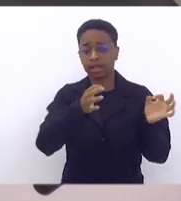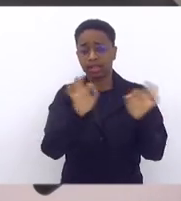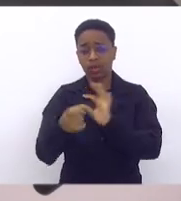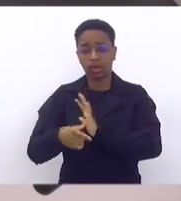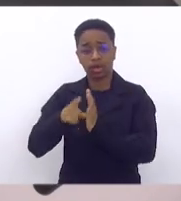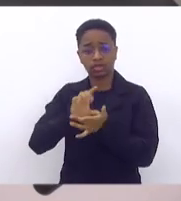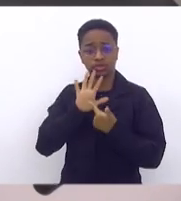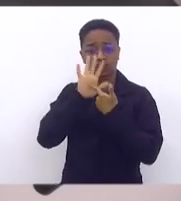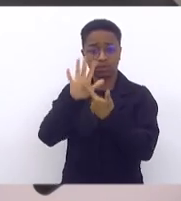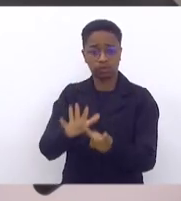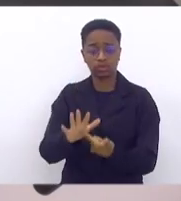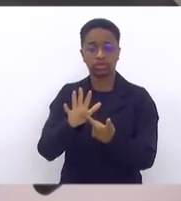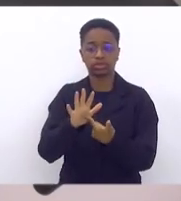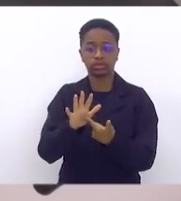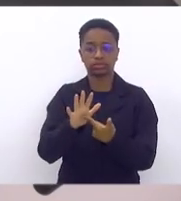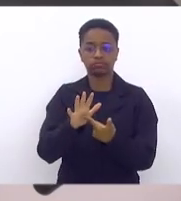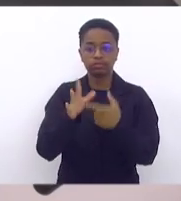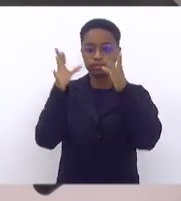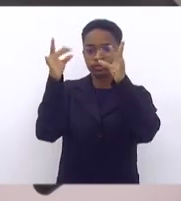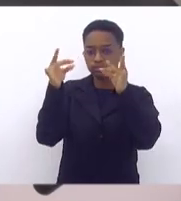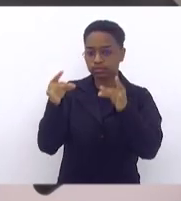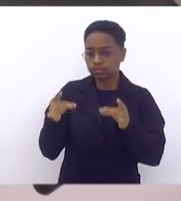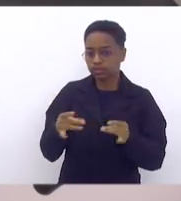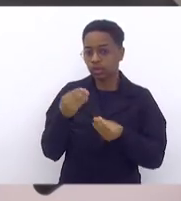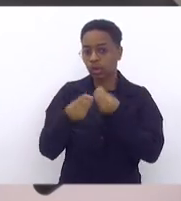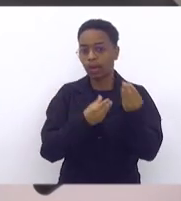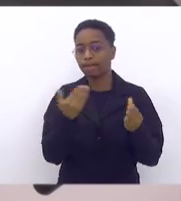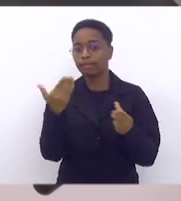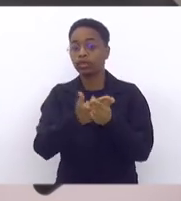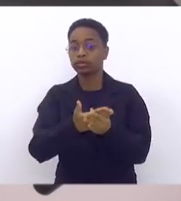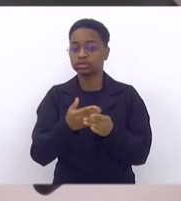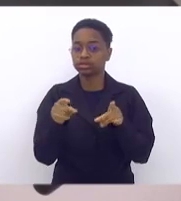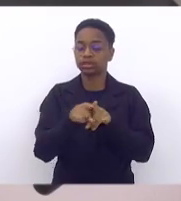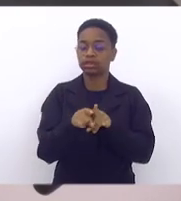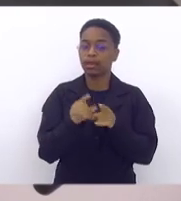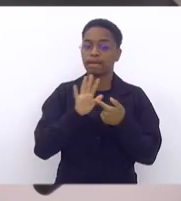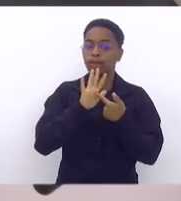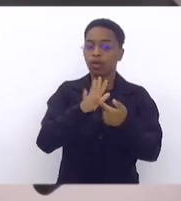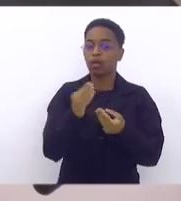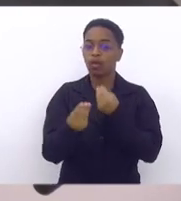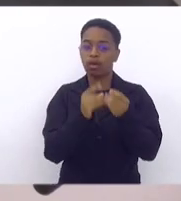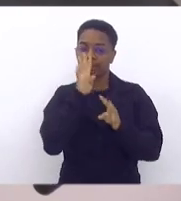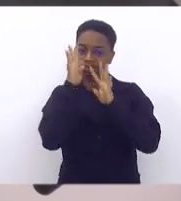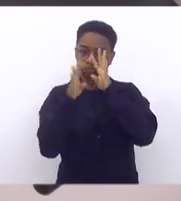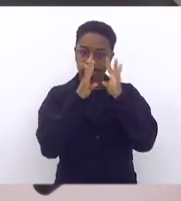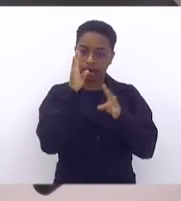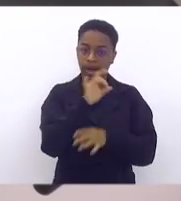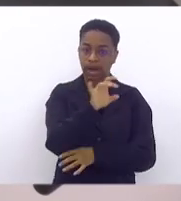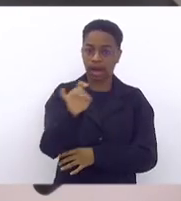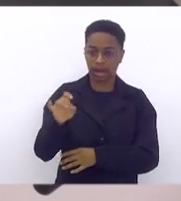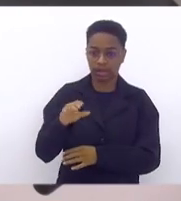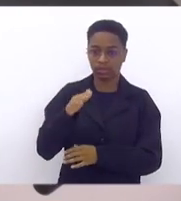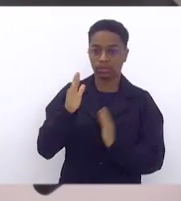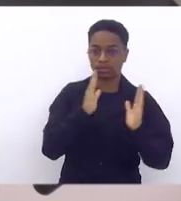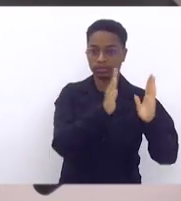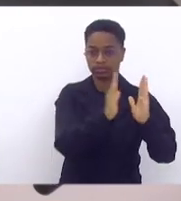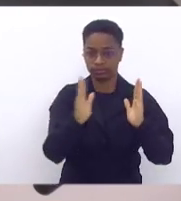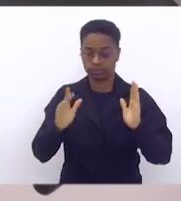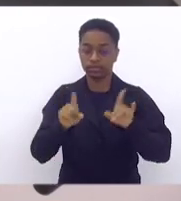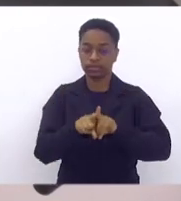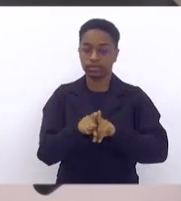então elementos mais detalhados dos processos para mostrar o arbítrio em cada uma das etapas. Eu acho que é importante a gente